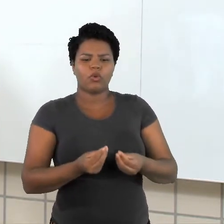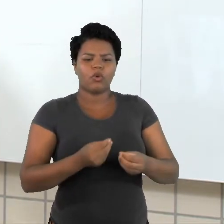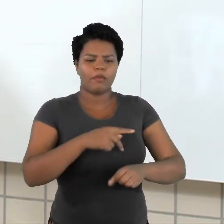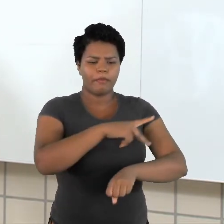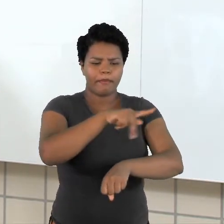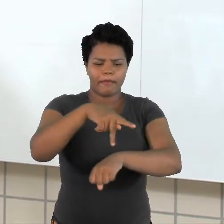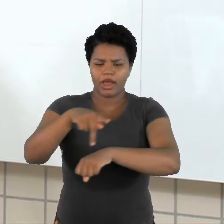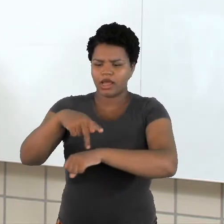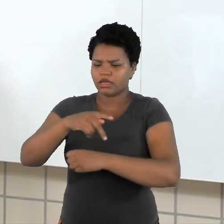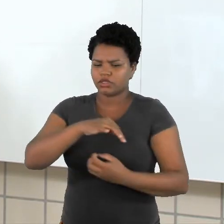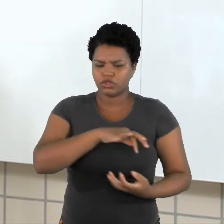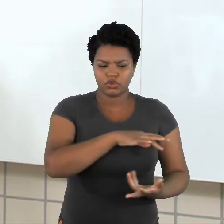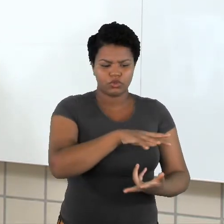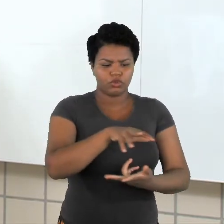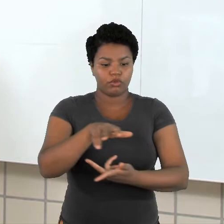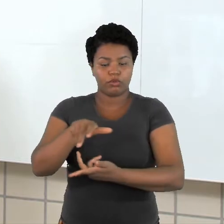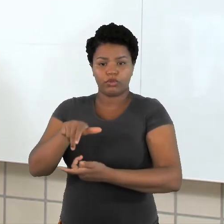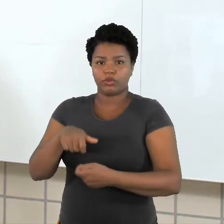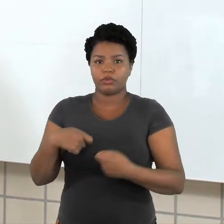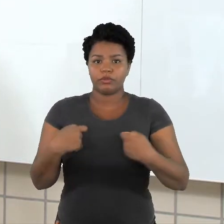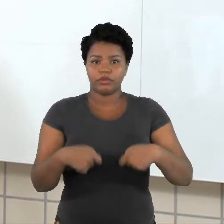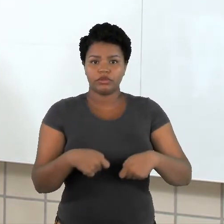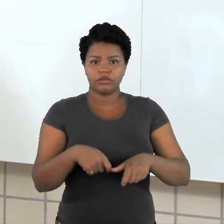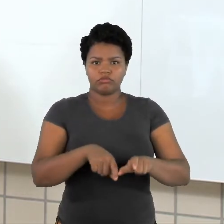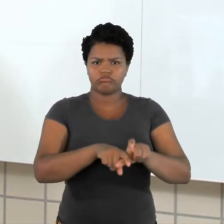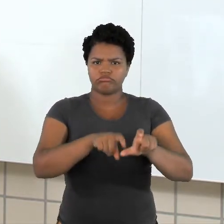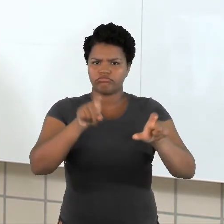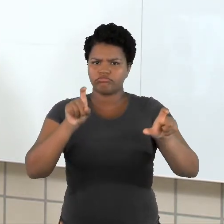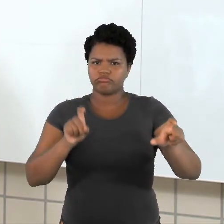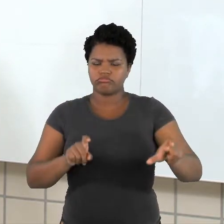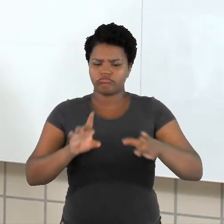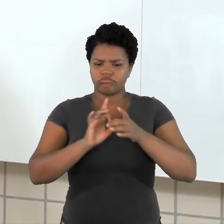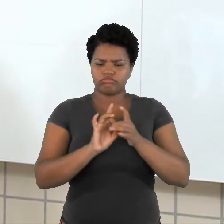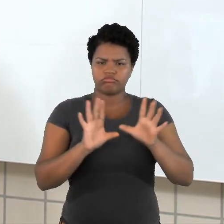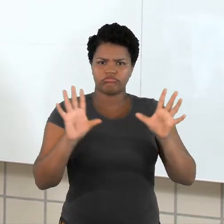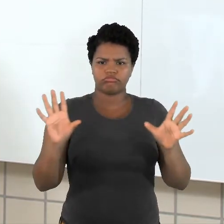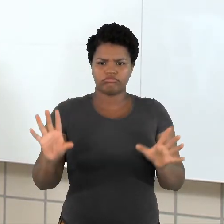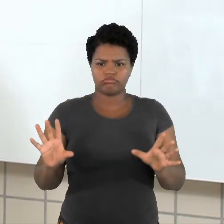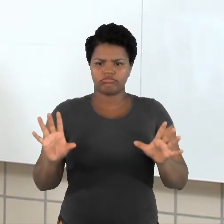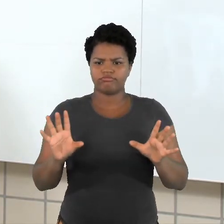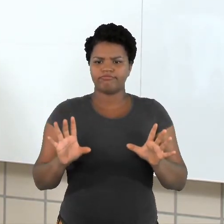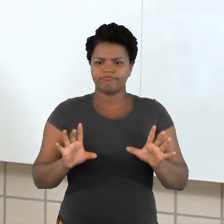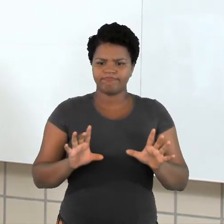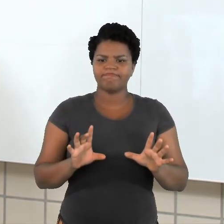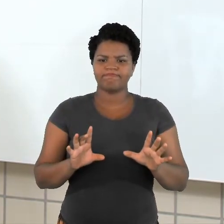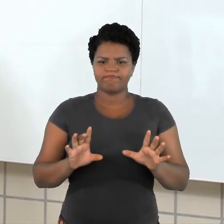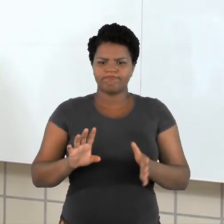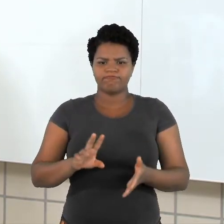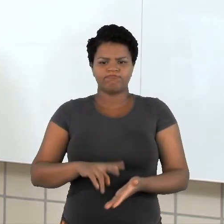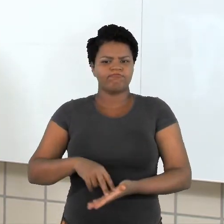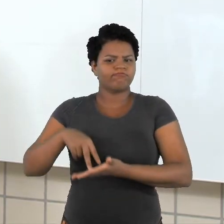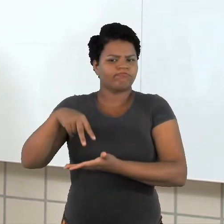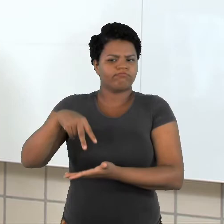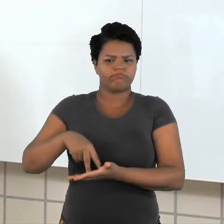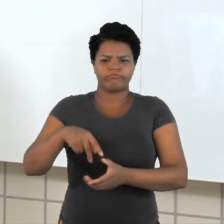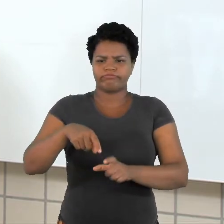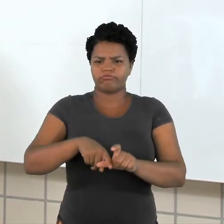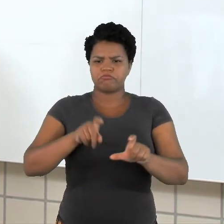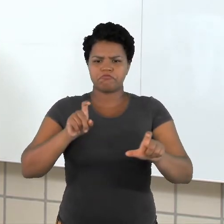mundo todo deveriam ser autônomas, livres, independentes e